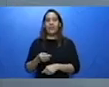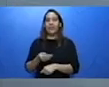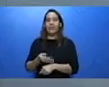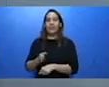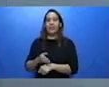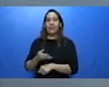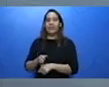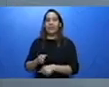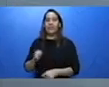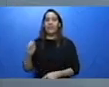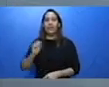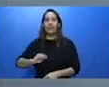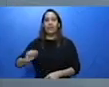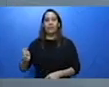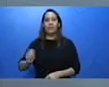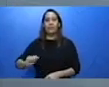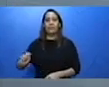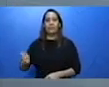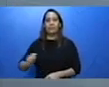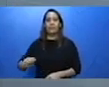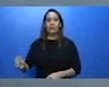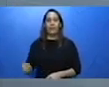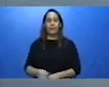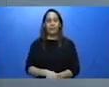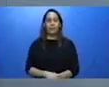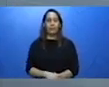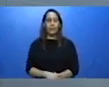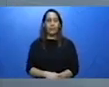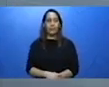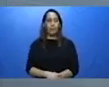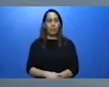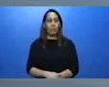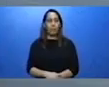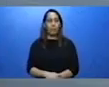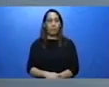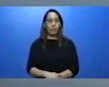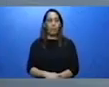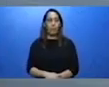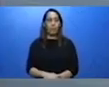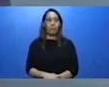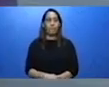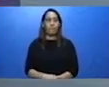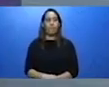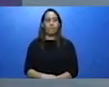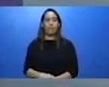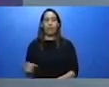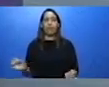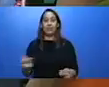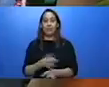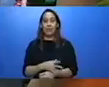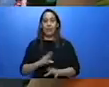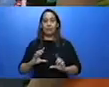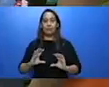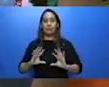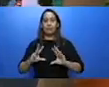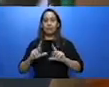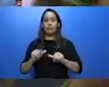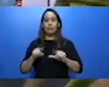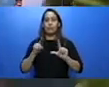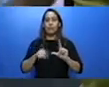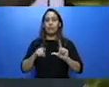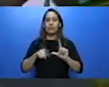o treinando a mãozinha. E agora sim, terminarmos todas